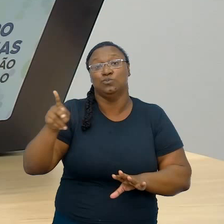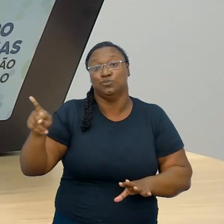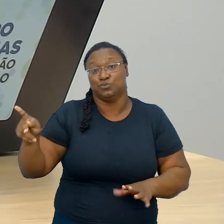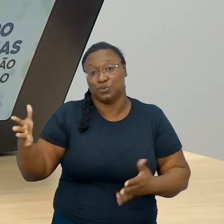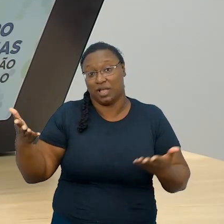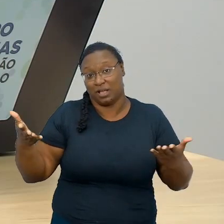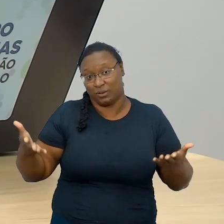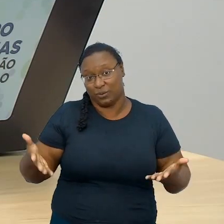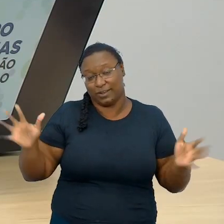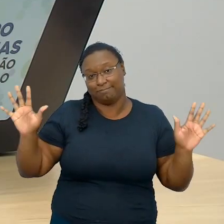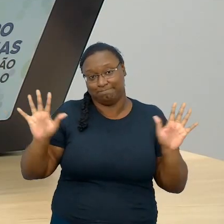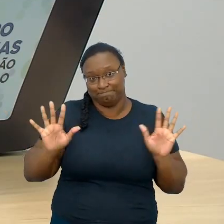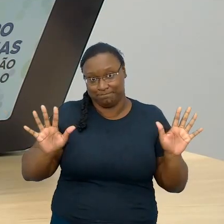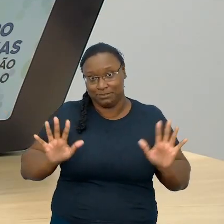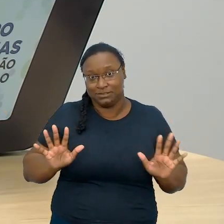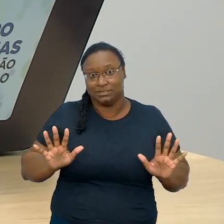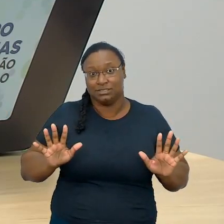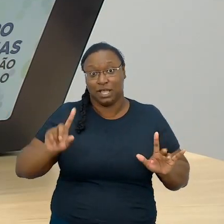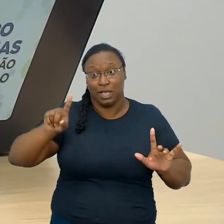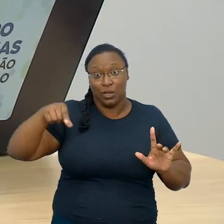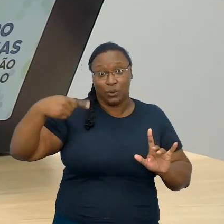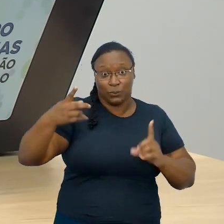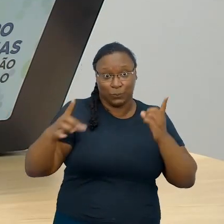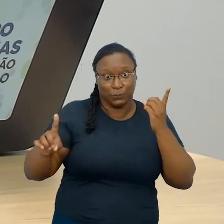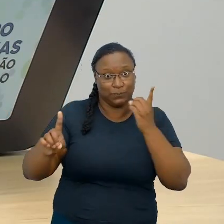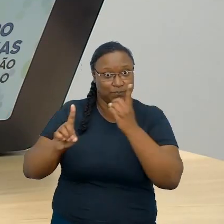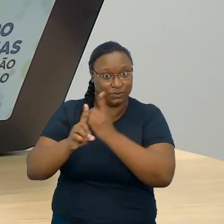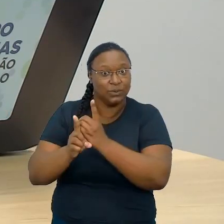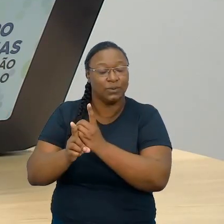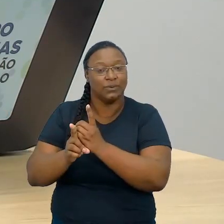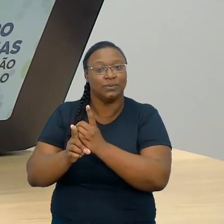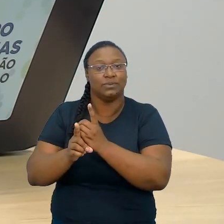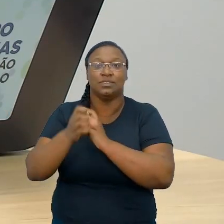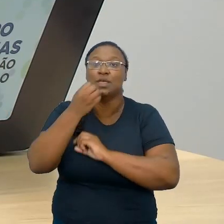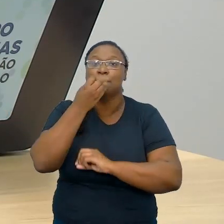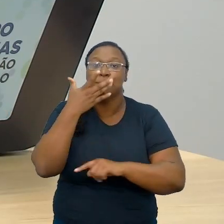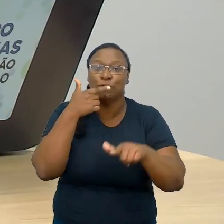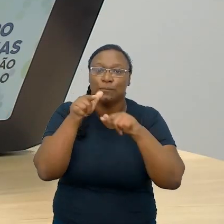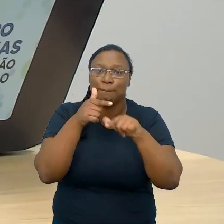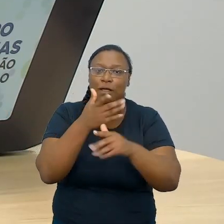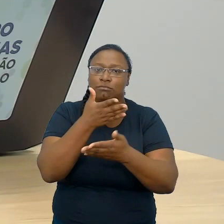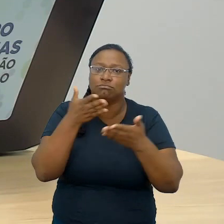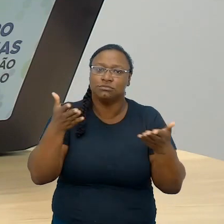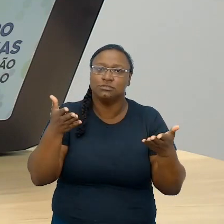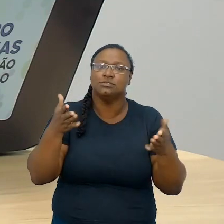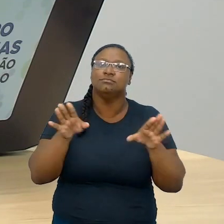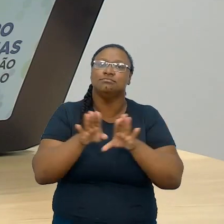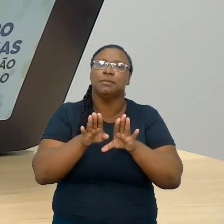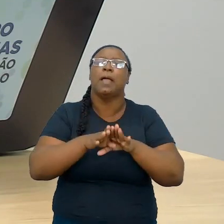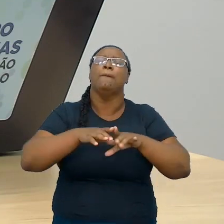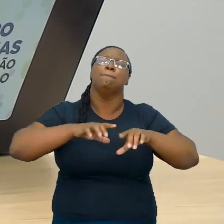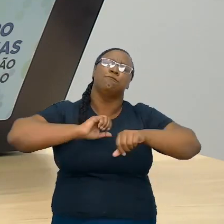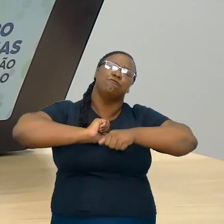vai se despedindo, né? E até um próximo encontro, né? E um bom serviço aí para vocês que estão no campo de